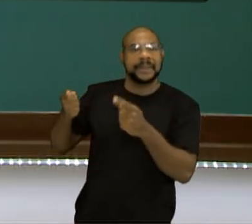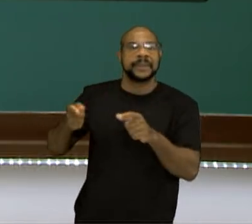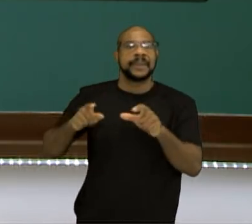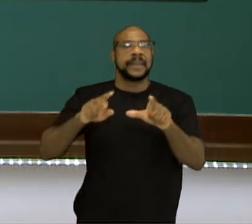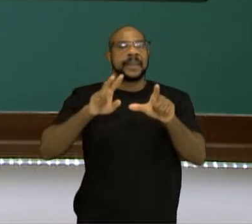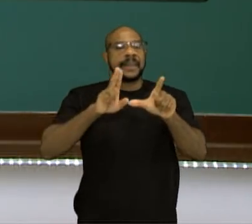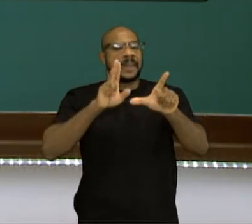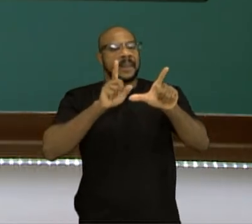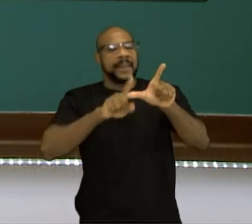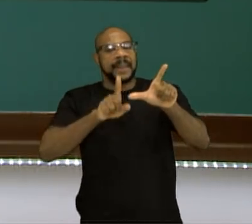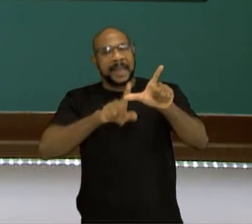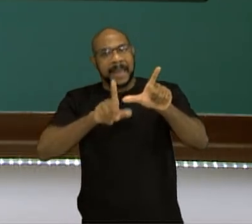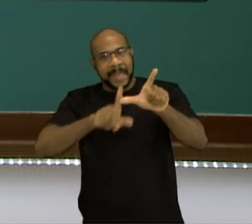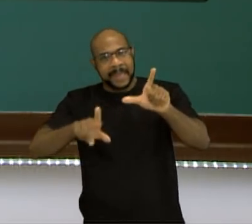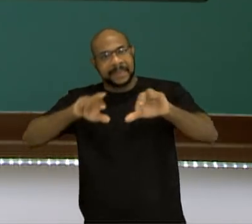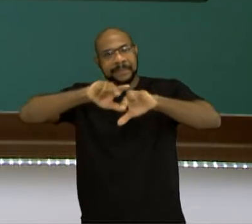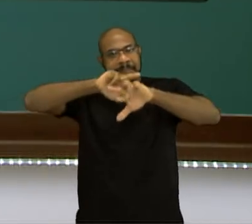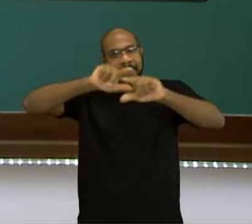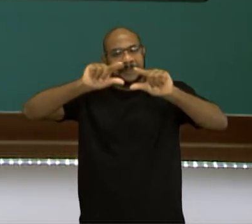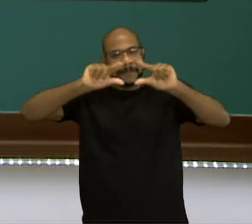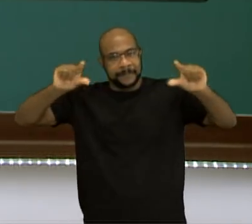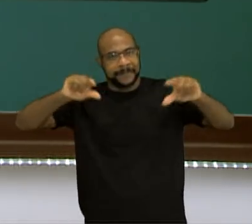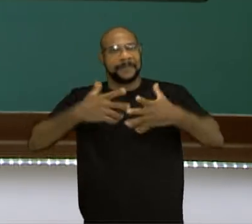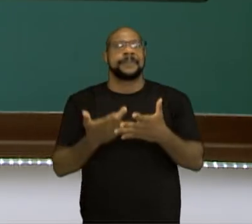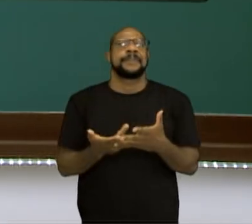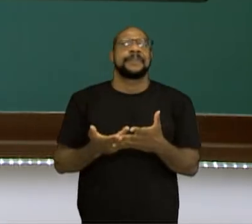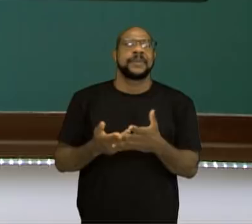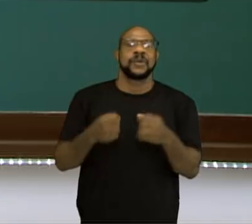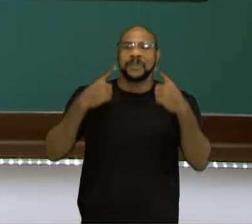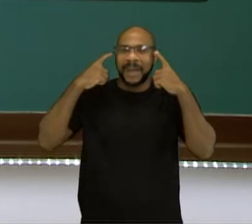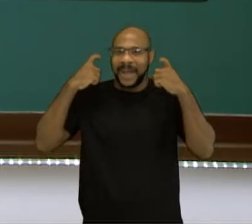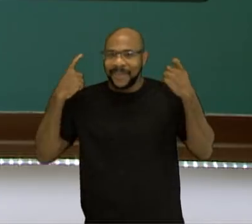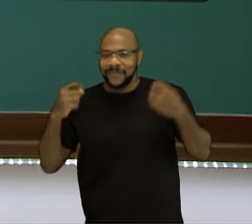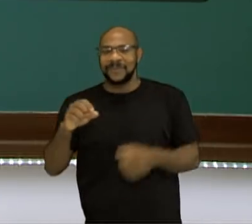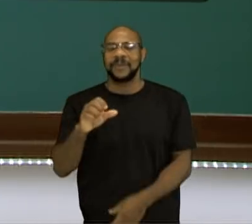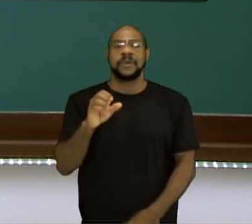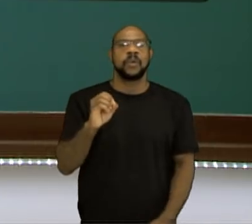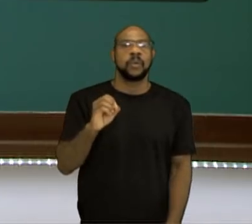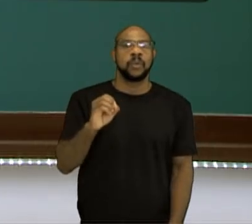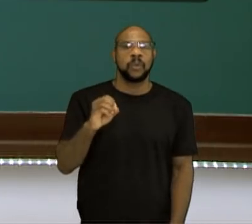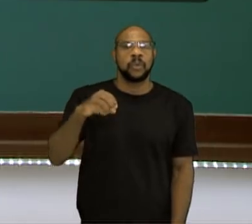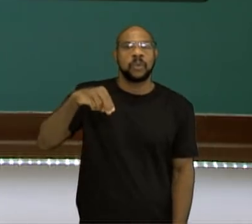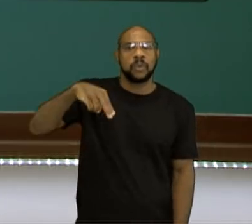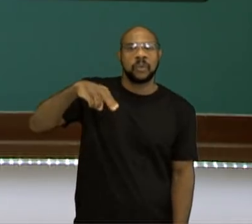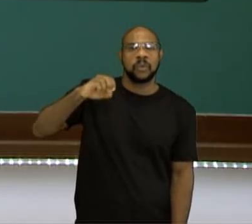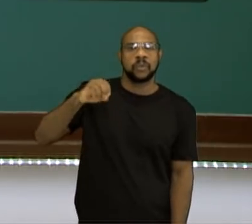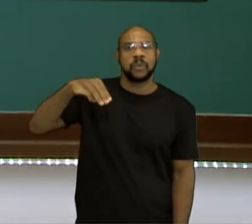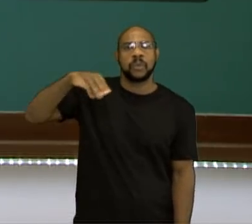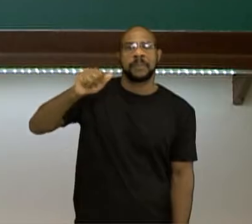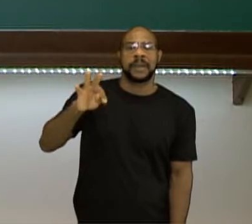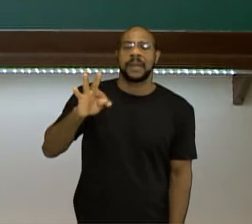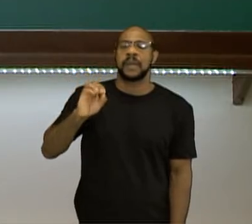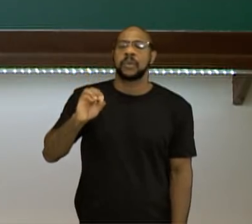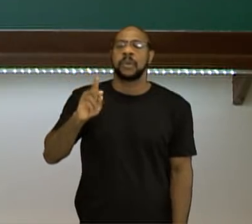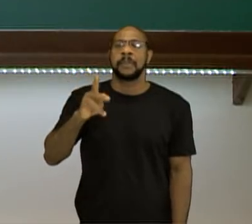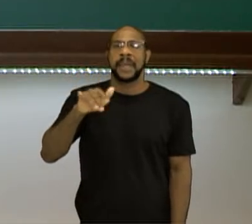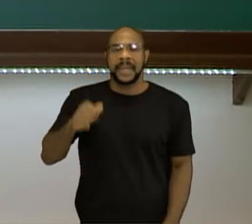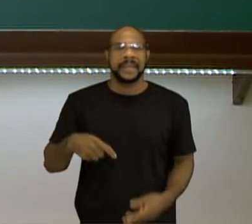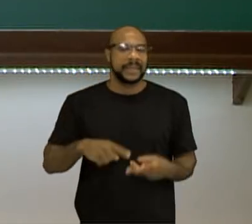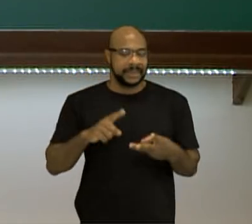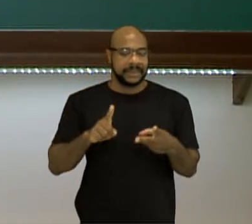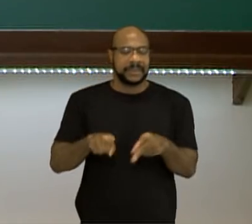com onomatopeias, não é mesmo? Vimos também as personagens que podem